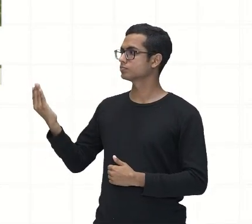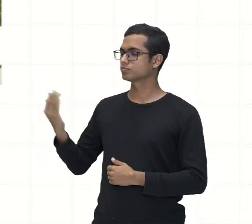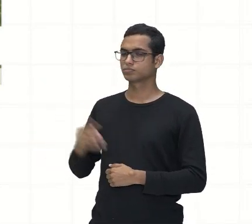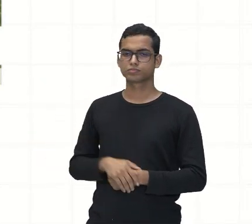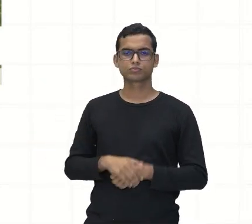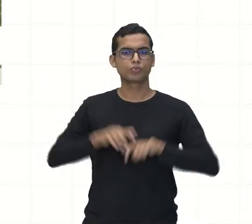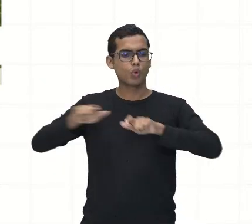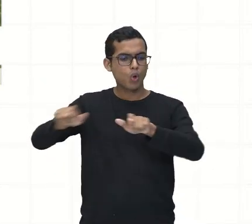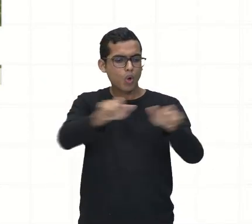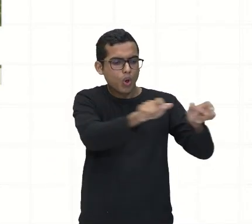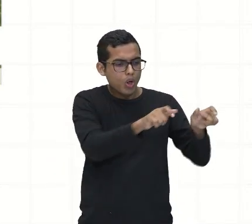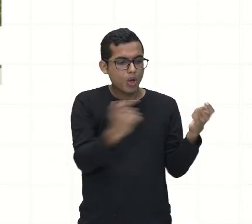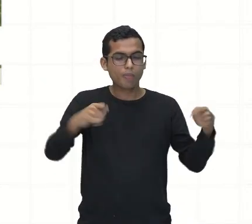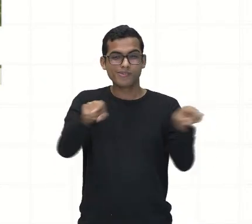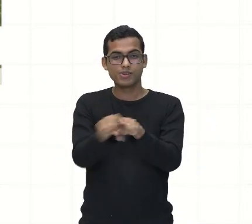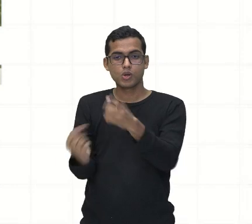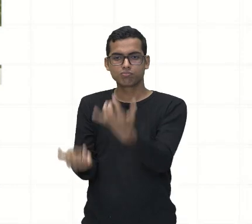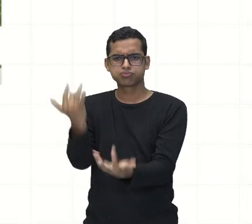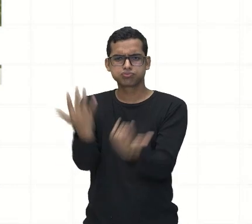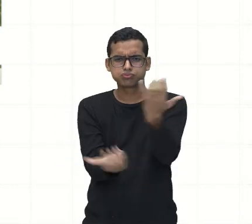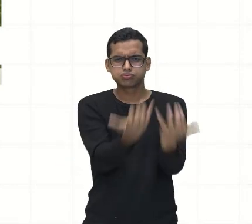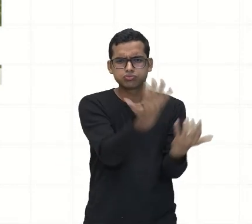de incêndio, né?